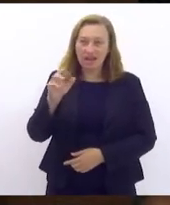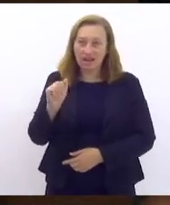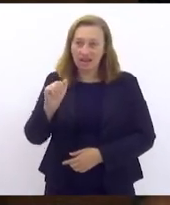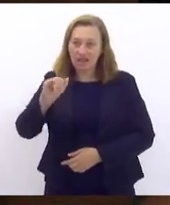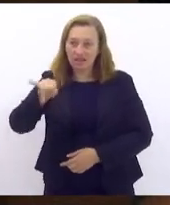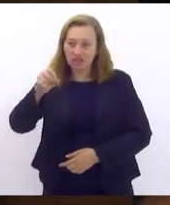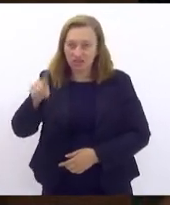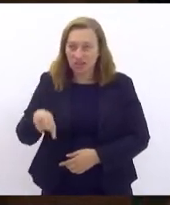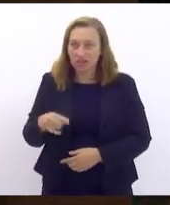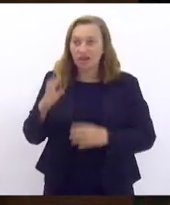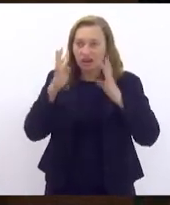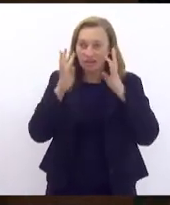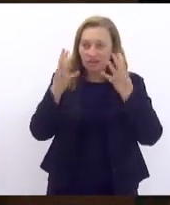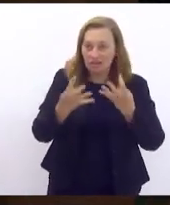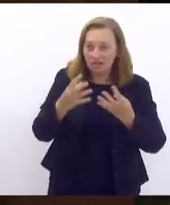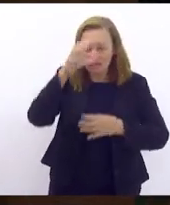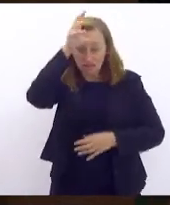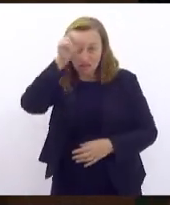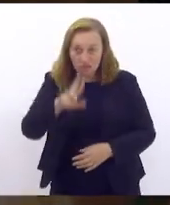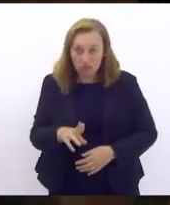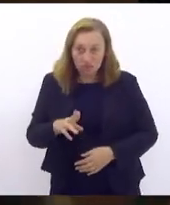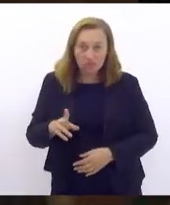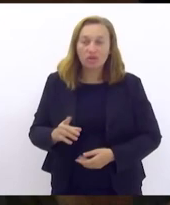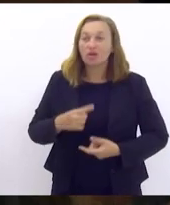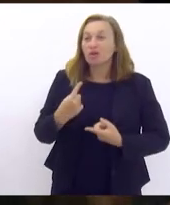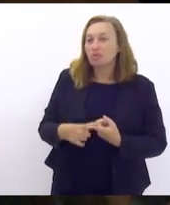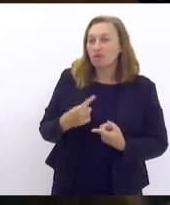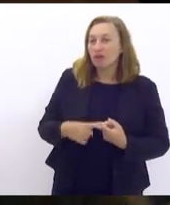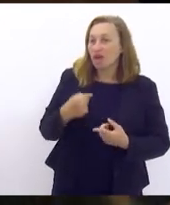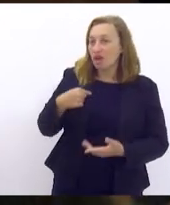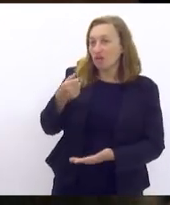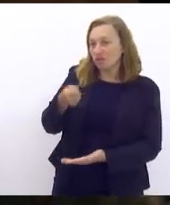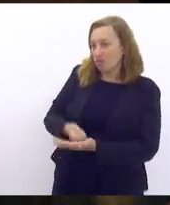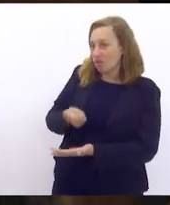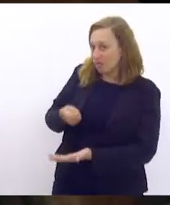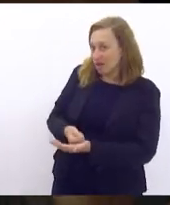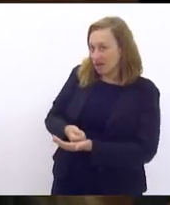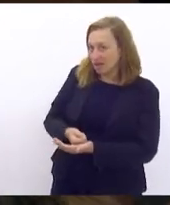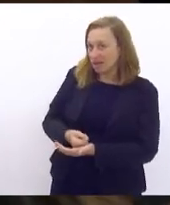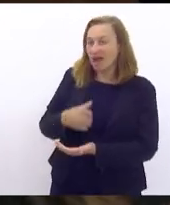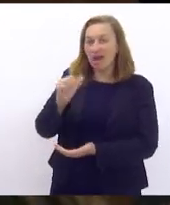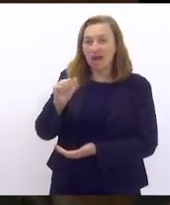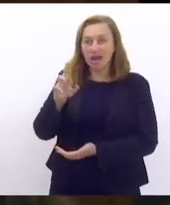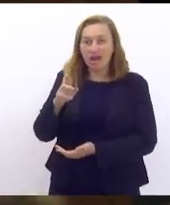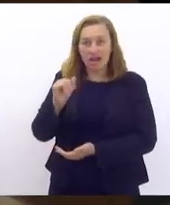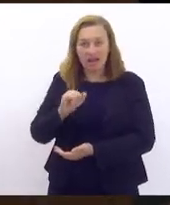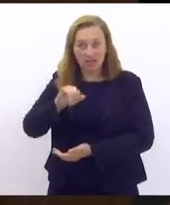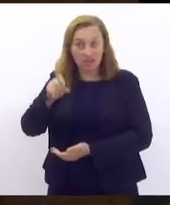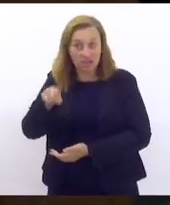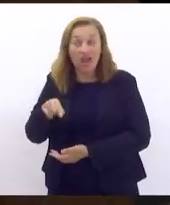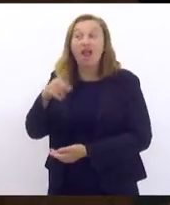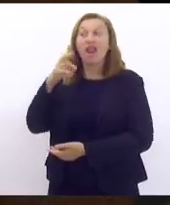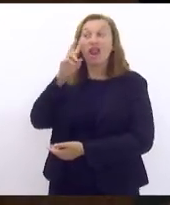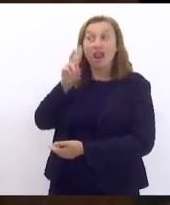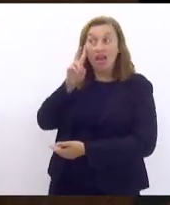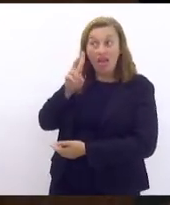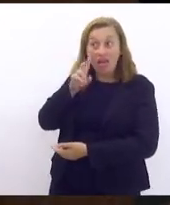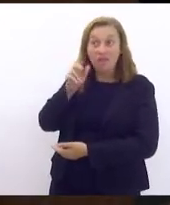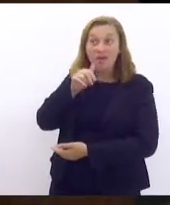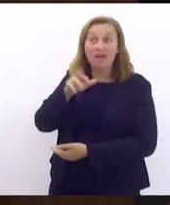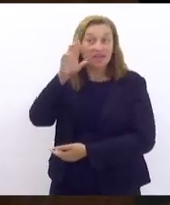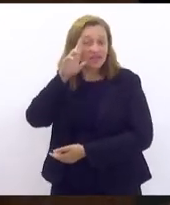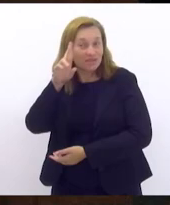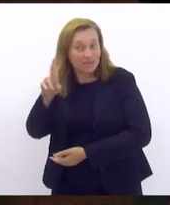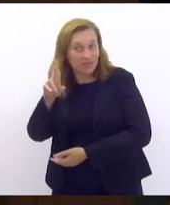gostaria da atenção da deputada Tia Ju, porque fui aqui cobrada de trazer acarajé. Lembro que a senhora, de